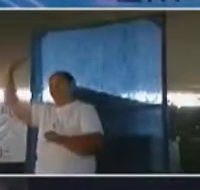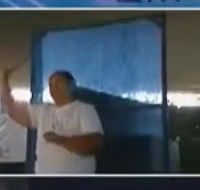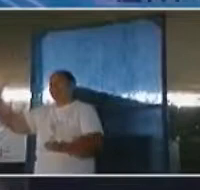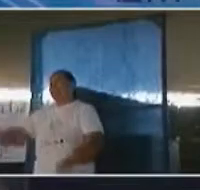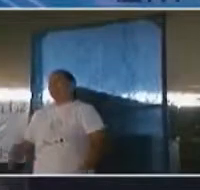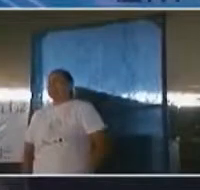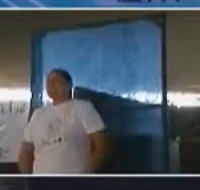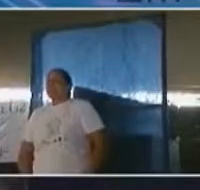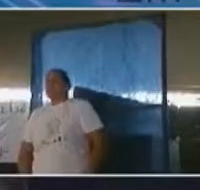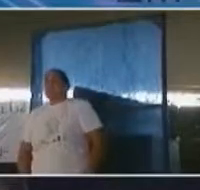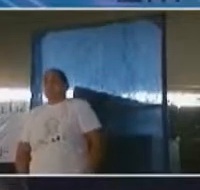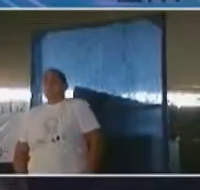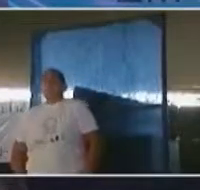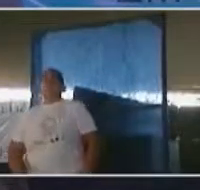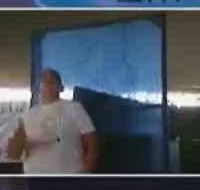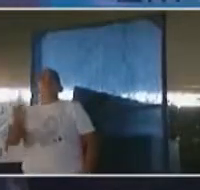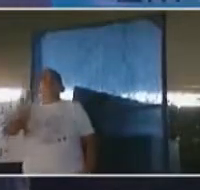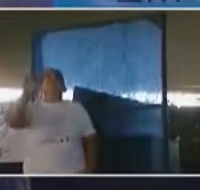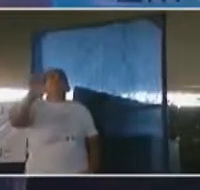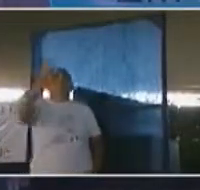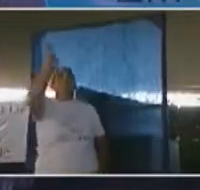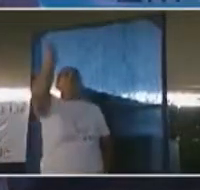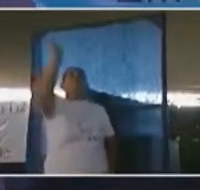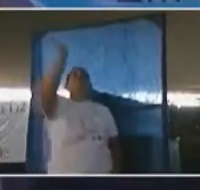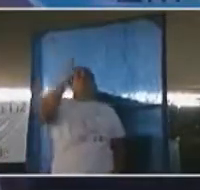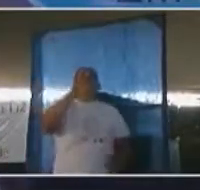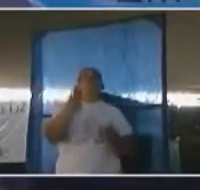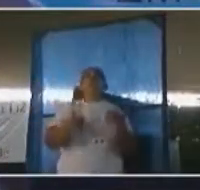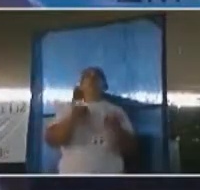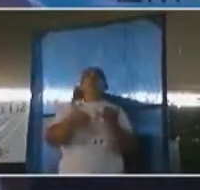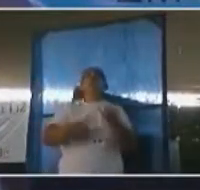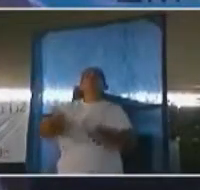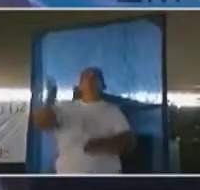Alguém aqui já soltou pandorga? Levanta a mão.